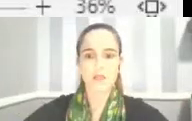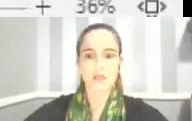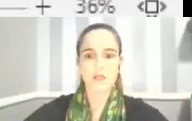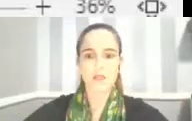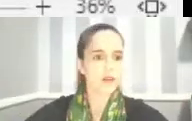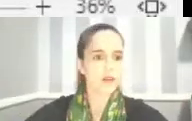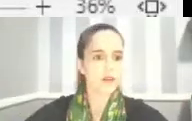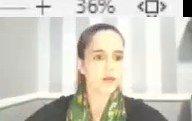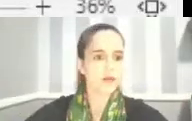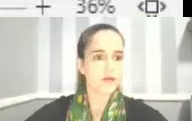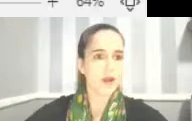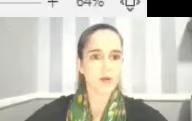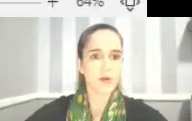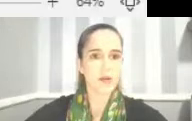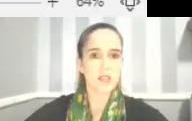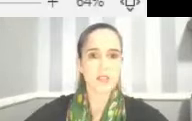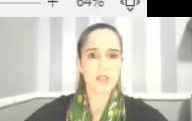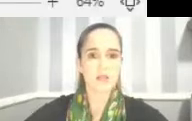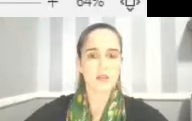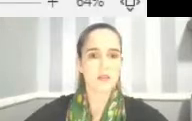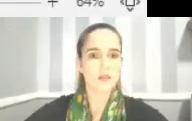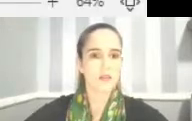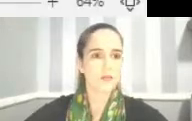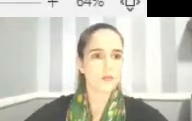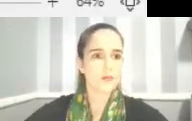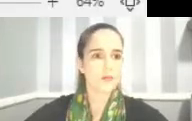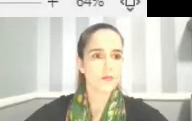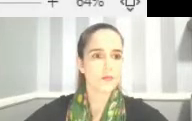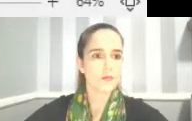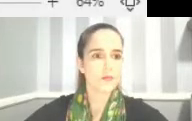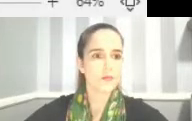Vocês estão conseguindo ver a imagem do PowerPoint? Sim.